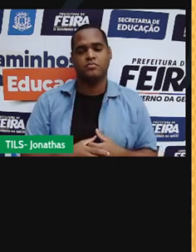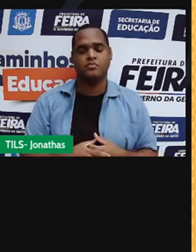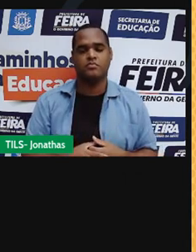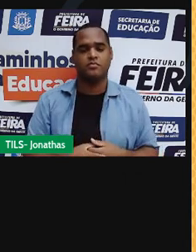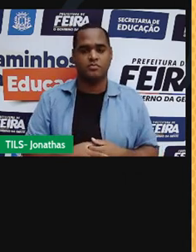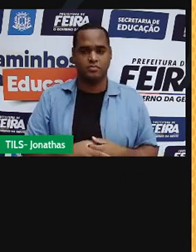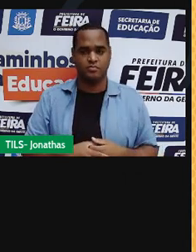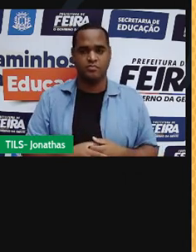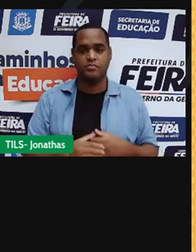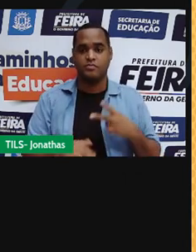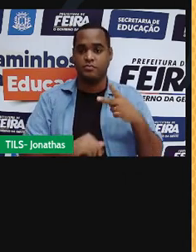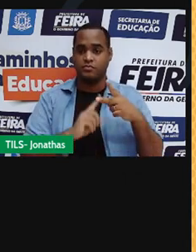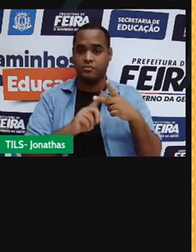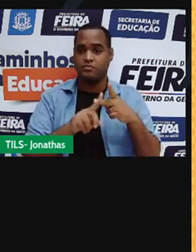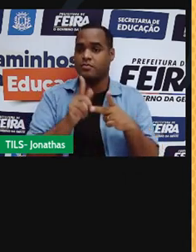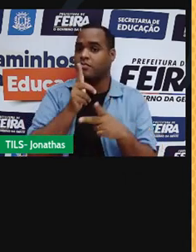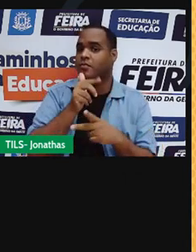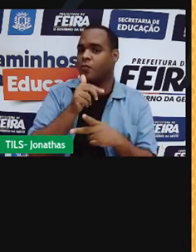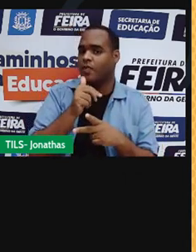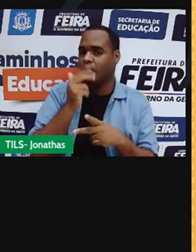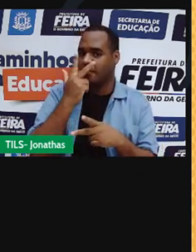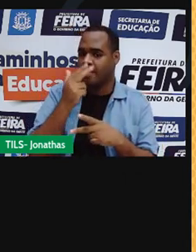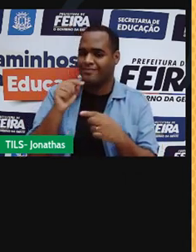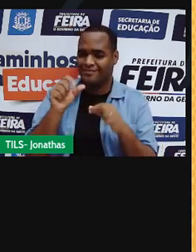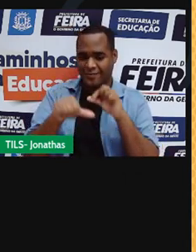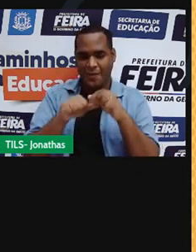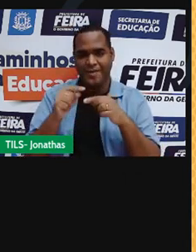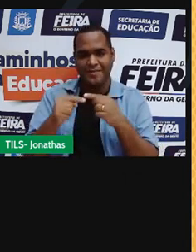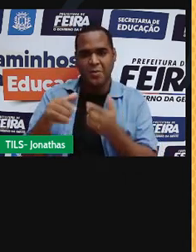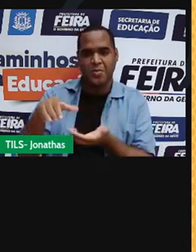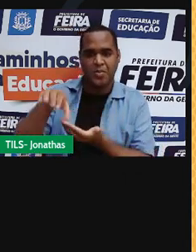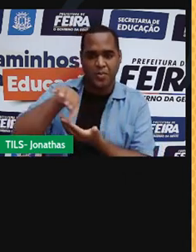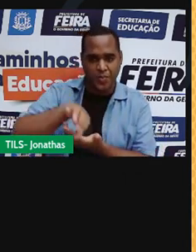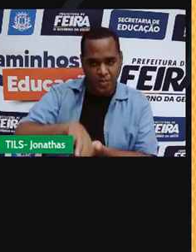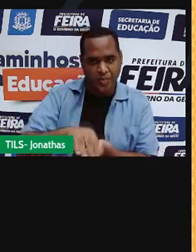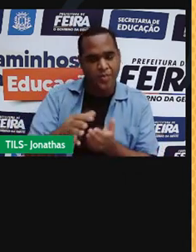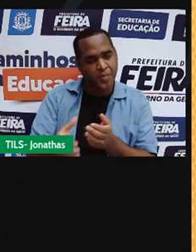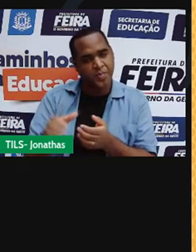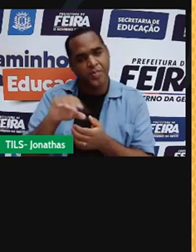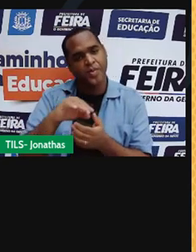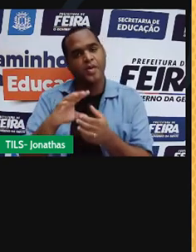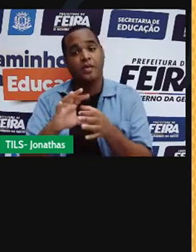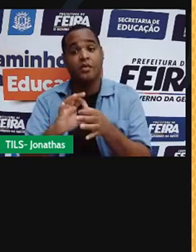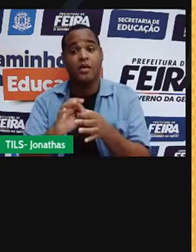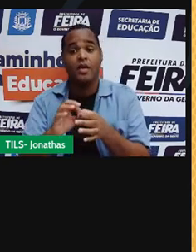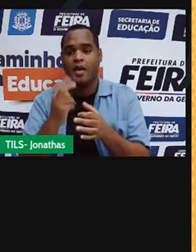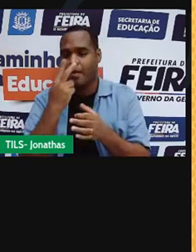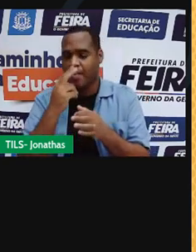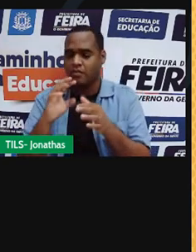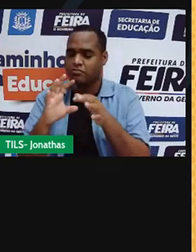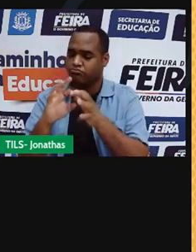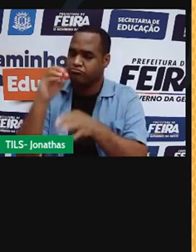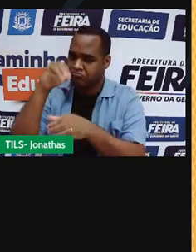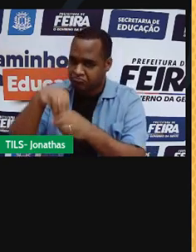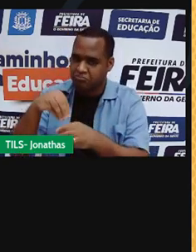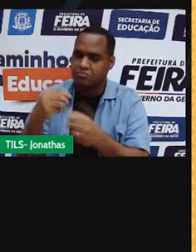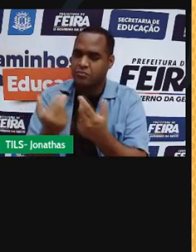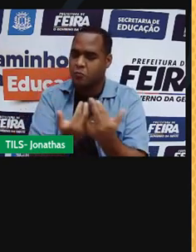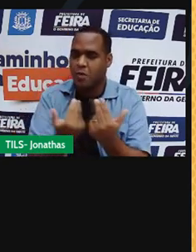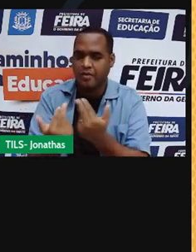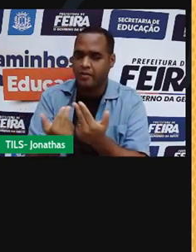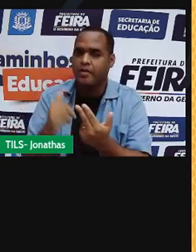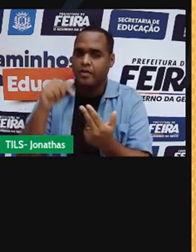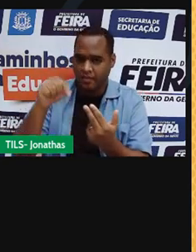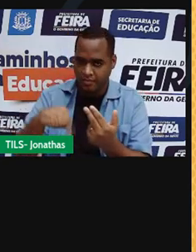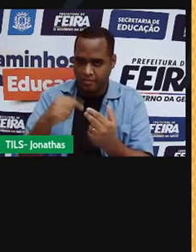A matéria em estado líquido se adapta à forma do recipiente no qual está. Sempre ocupa o mesmo espaço. Além disso, as